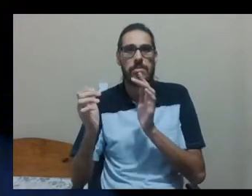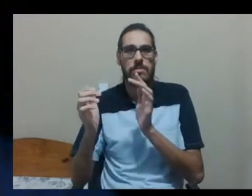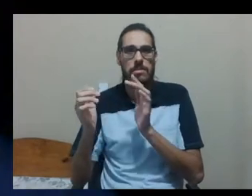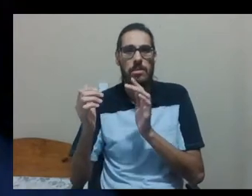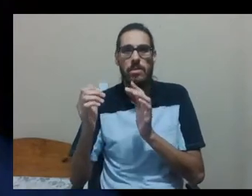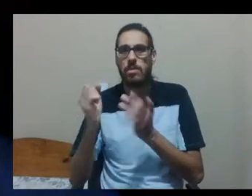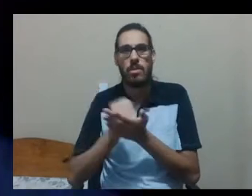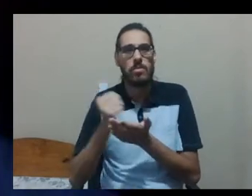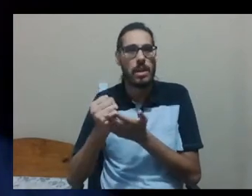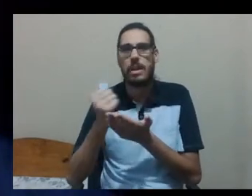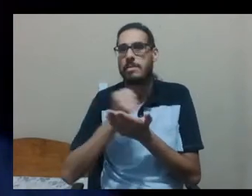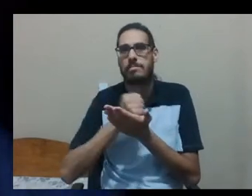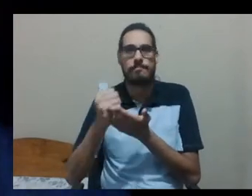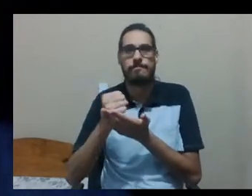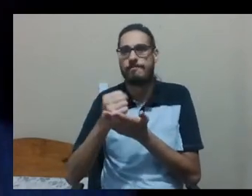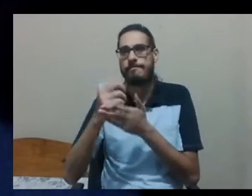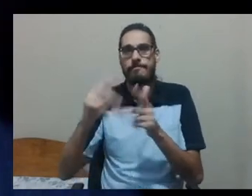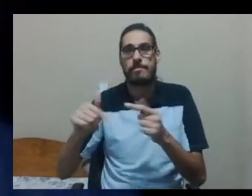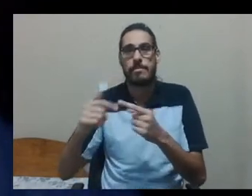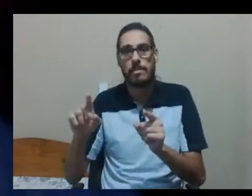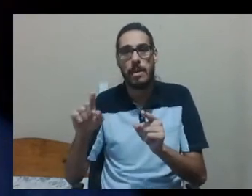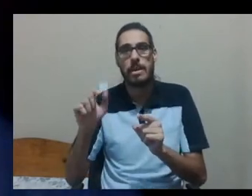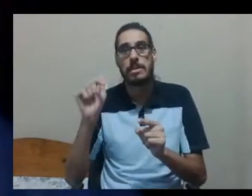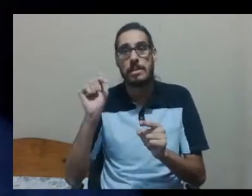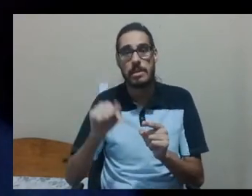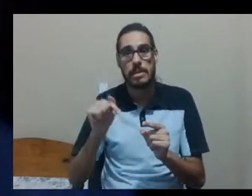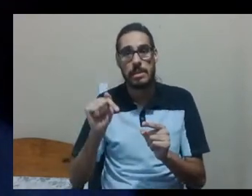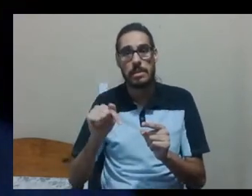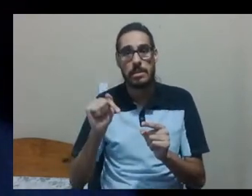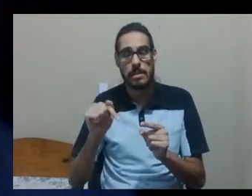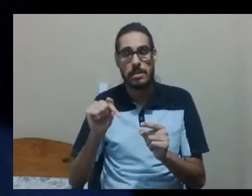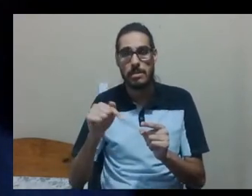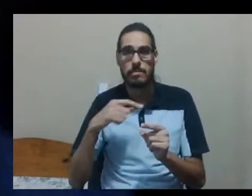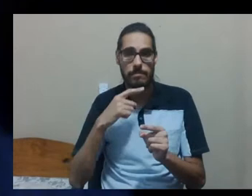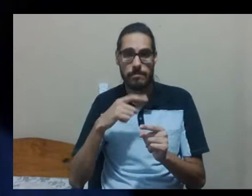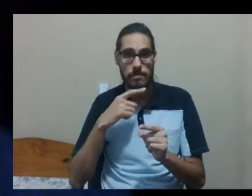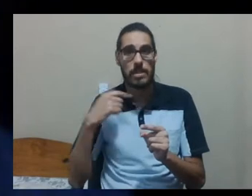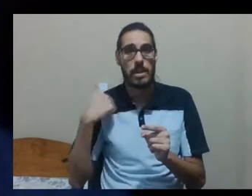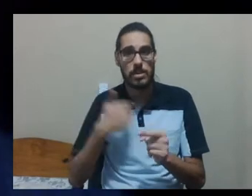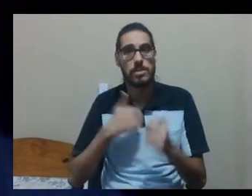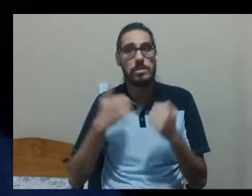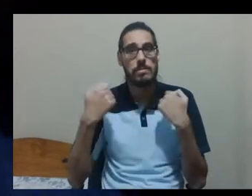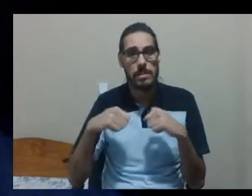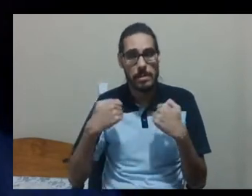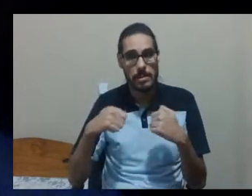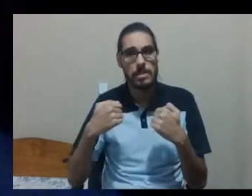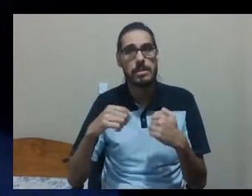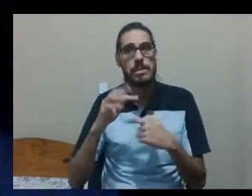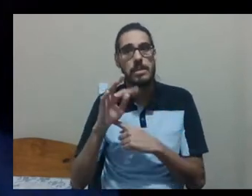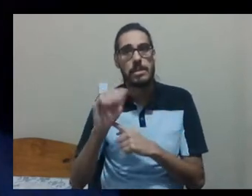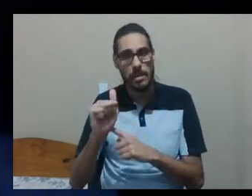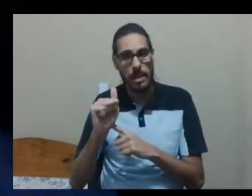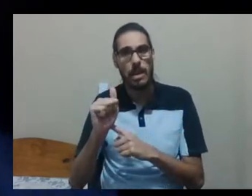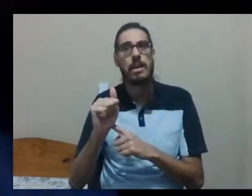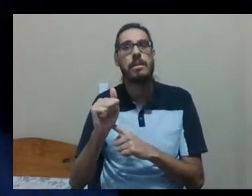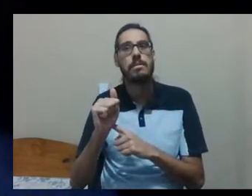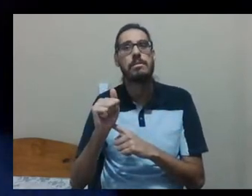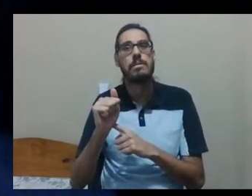né? Só que isso não é o suficiente, nós precisamos de TAs que